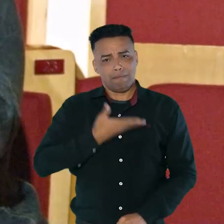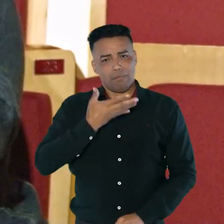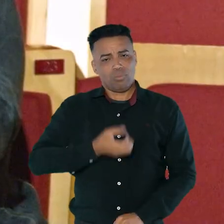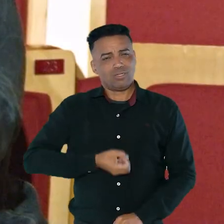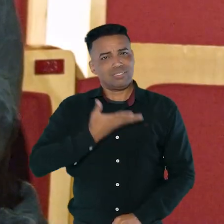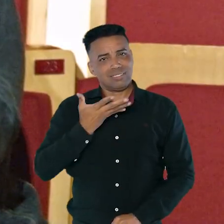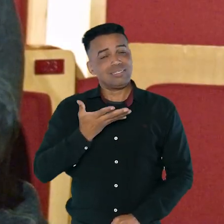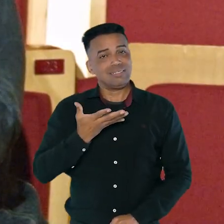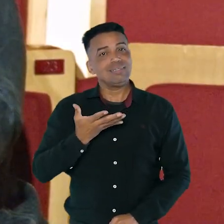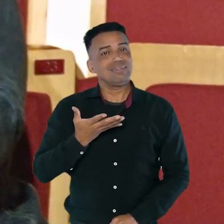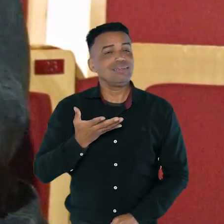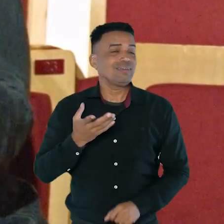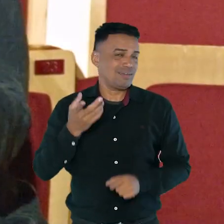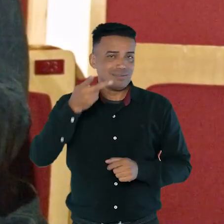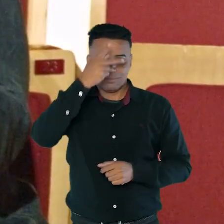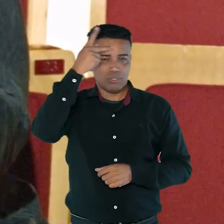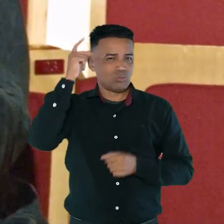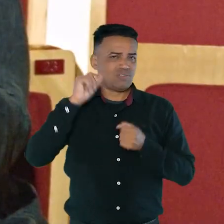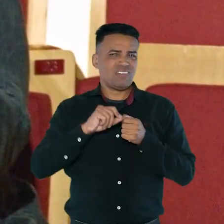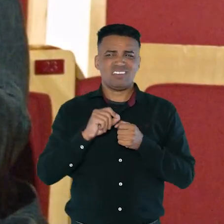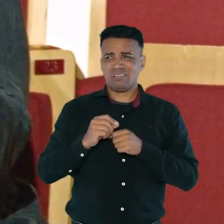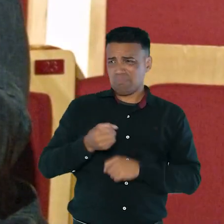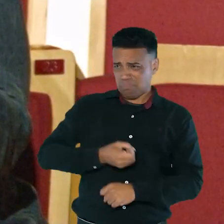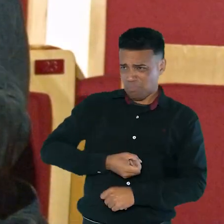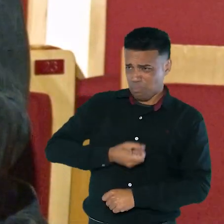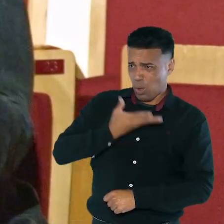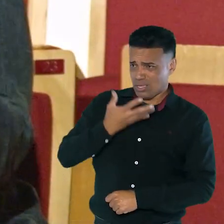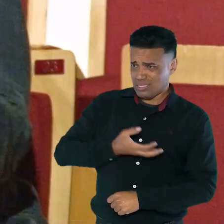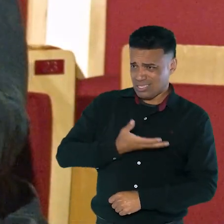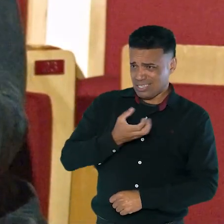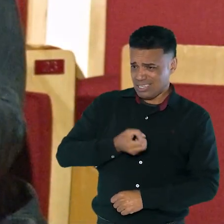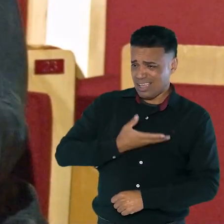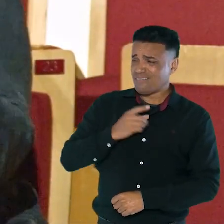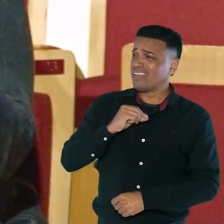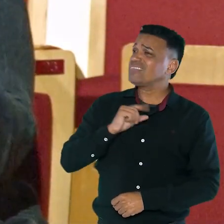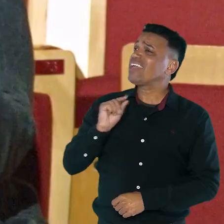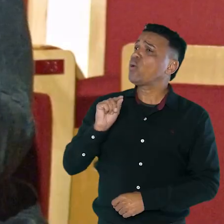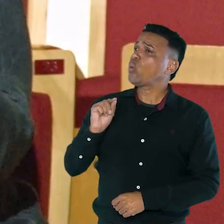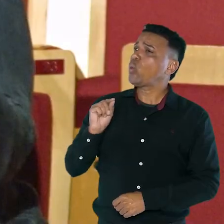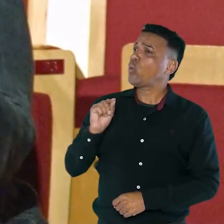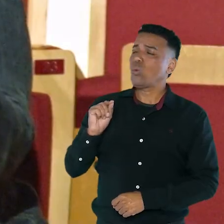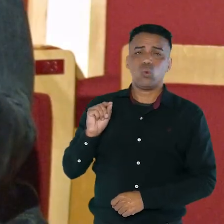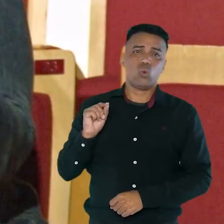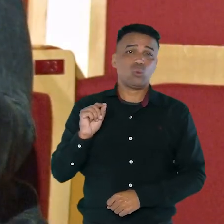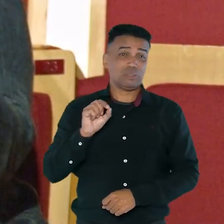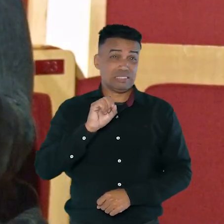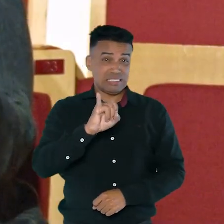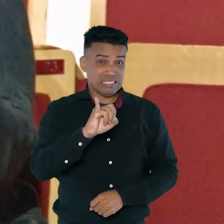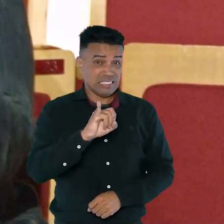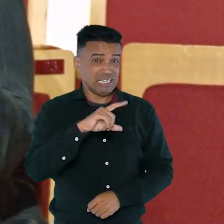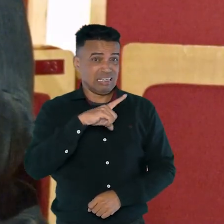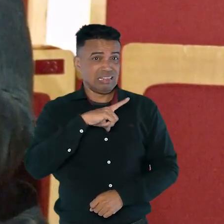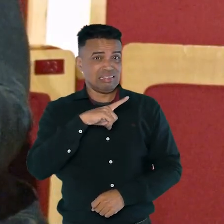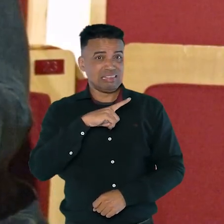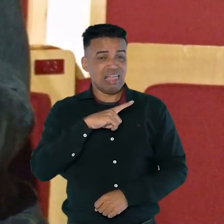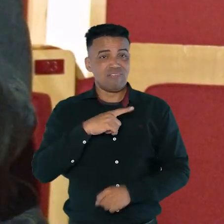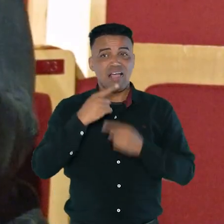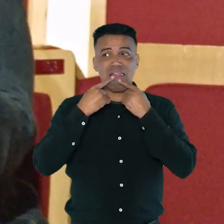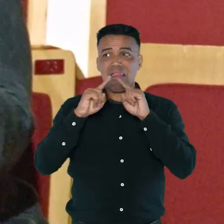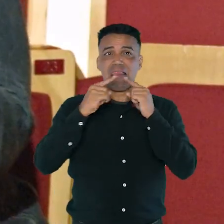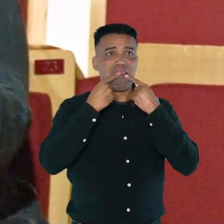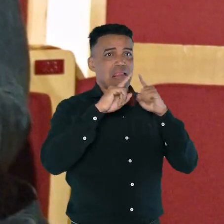poesia, né, que a galera fez, mas essa poesia vai ter o quê, né? Porque se ela for de